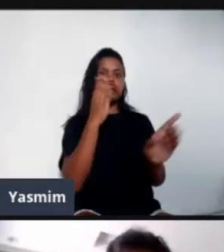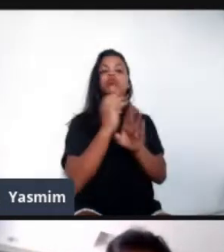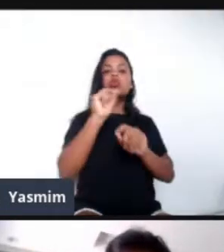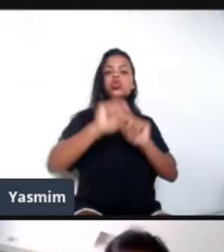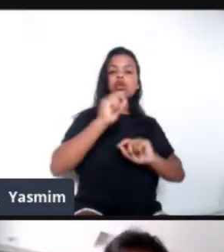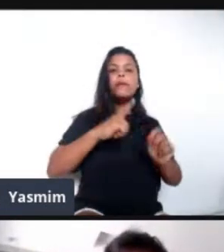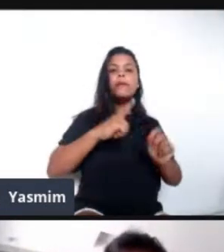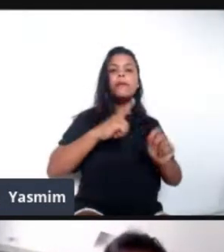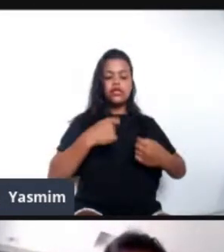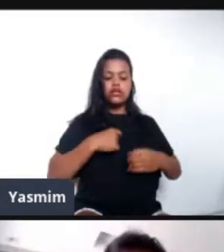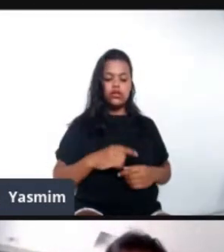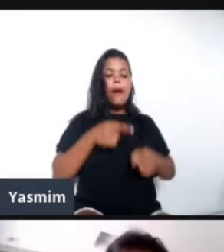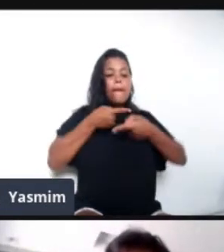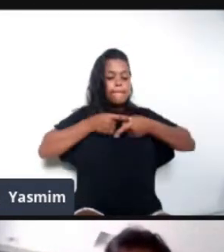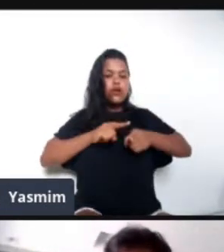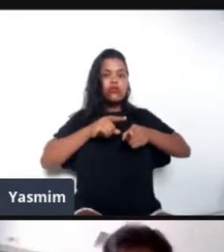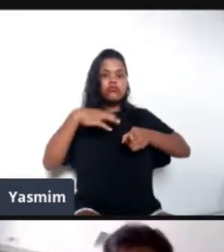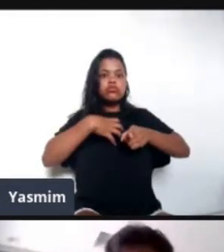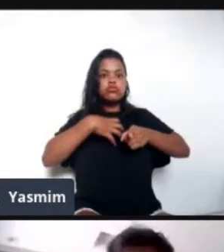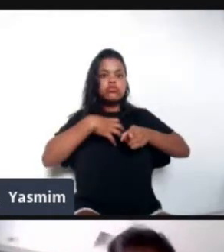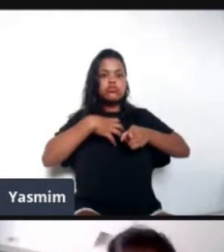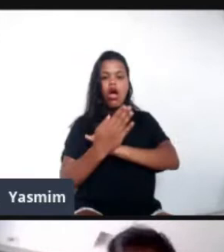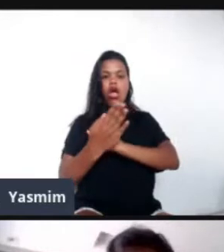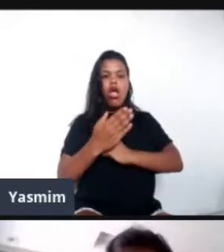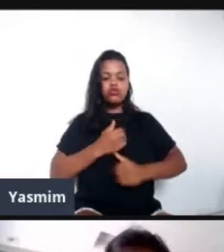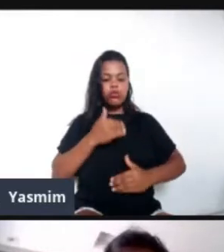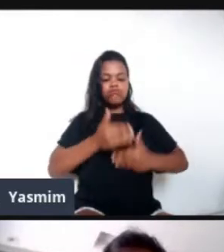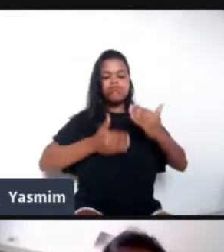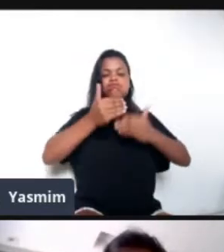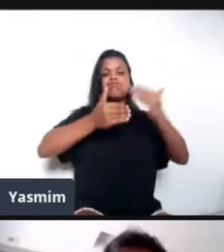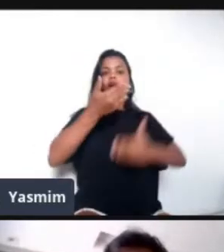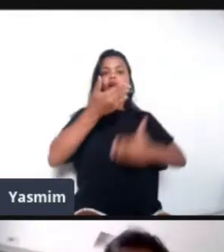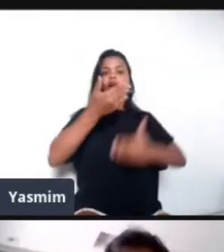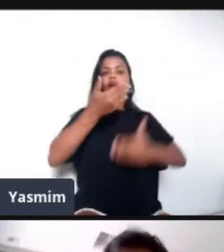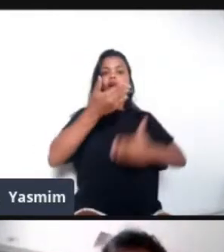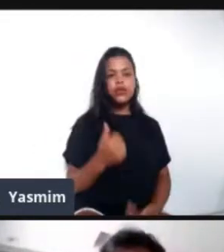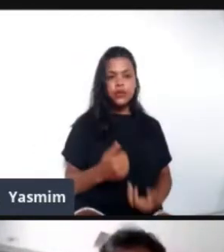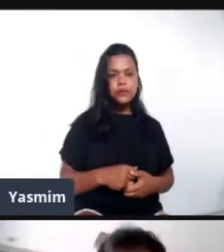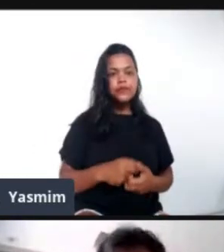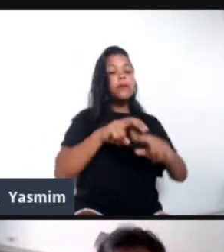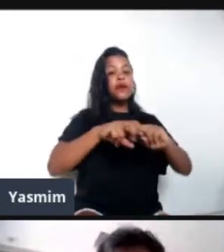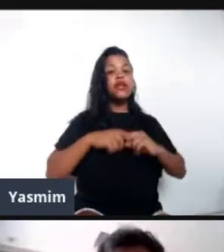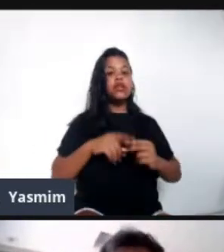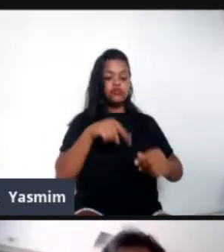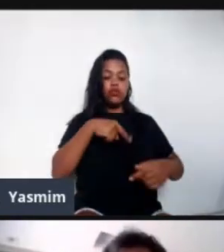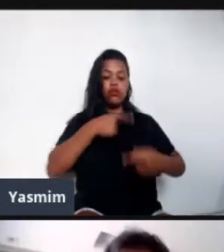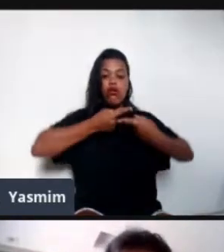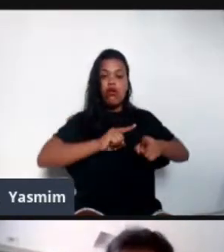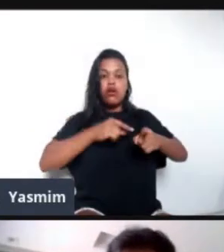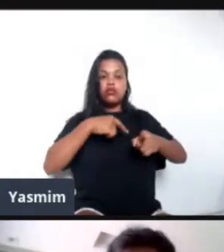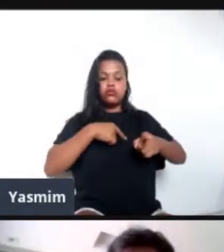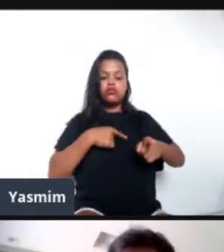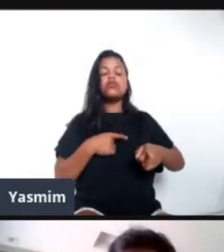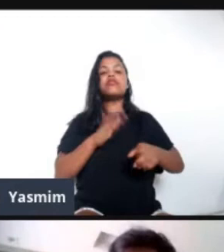anticorpos melhores, anticorpos com capacidade de ligação mais forte, mais ávidos. E aí esses anticorpos são de outros subtipos, que são